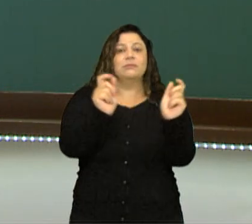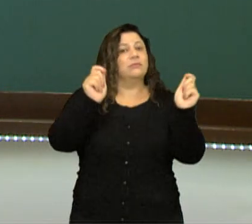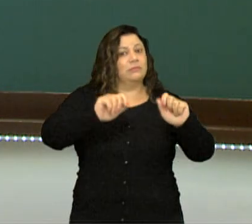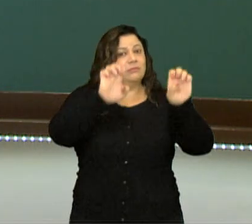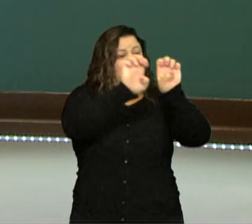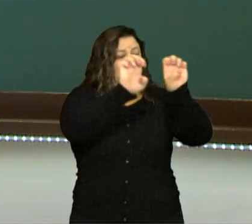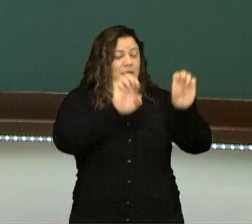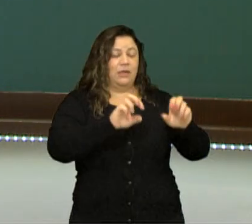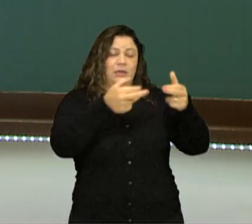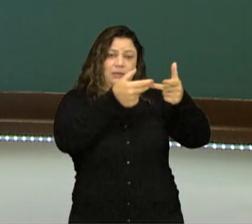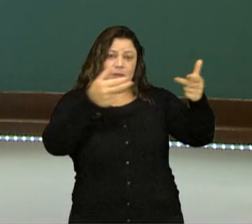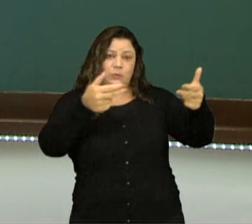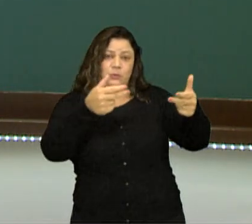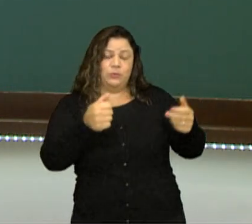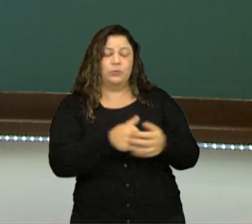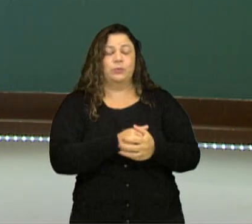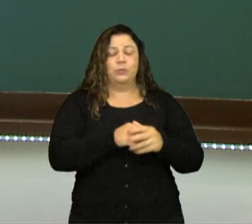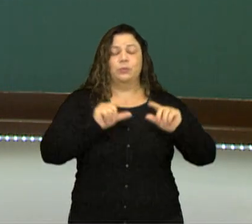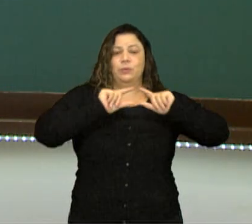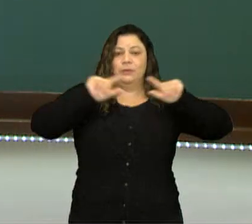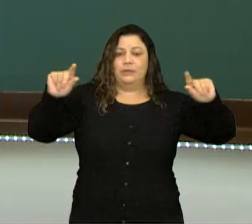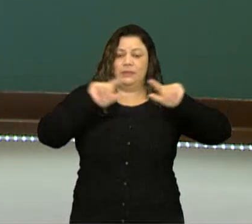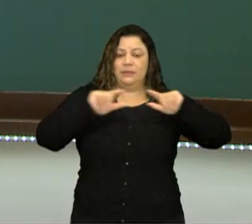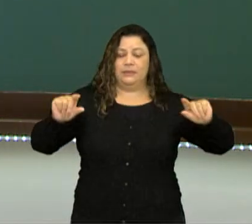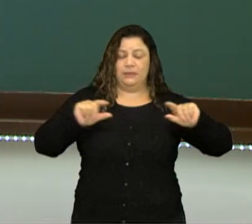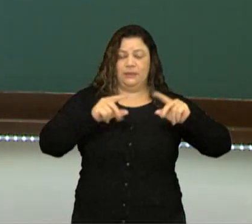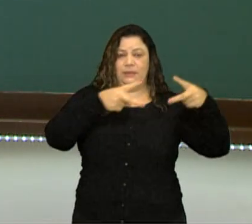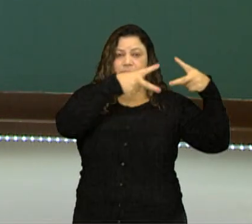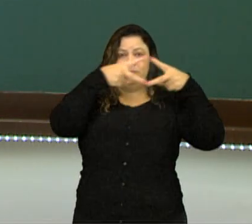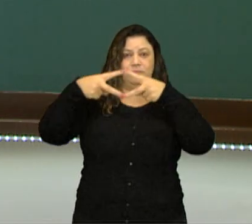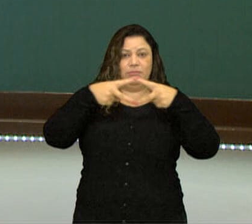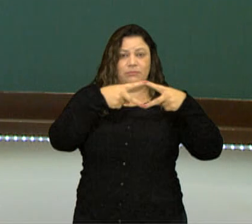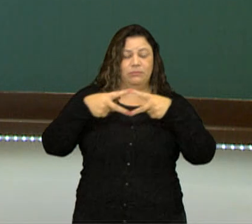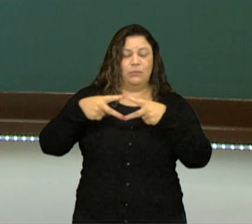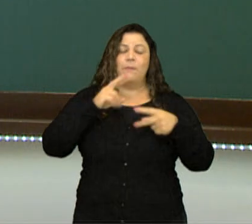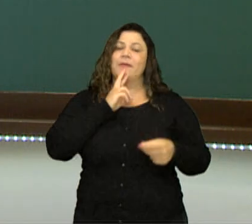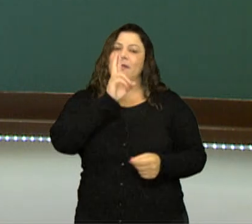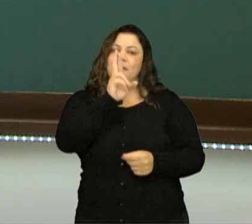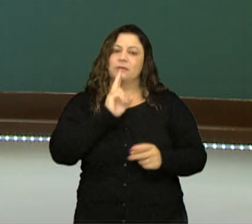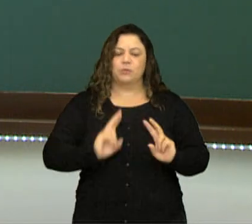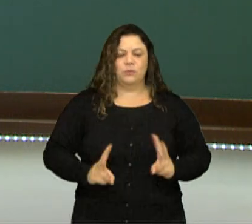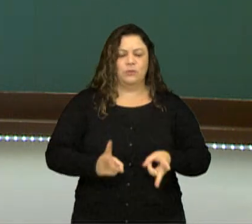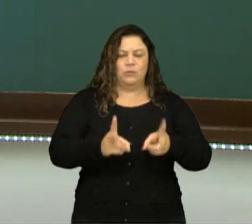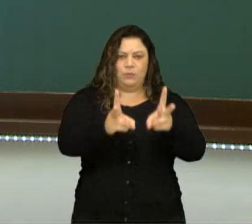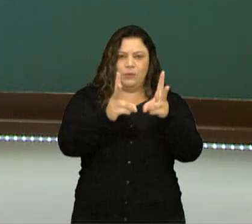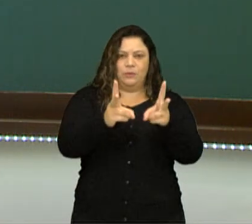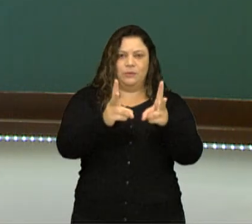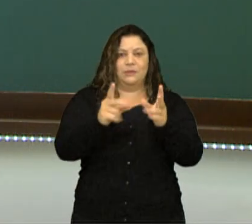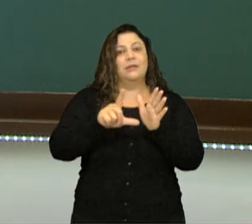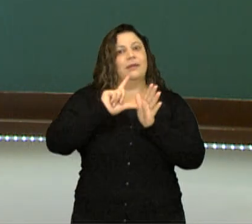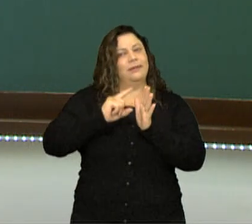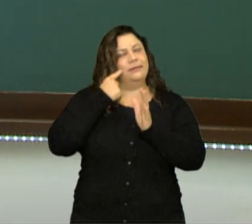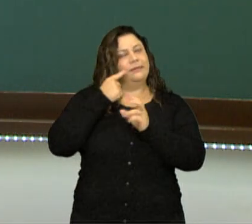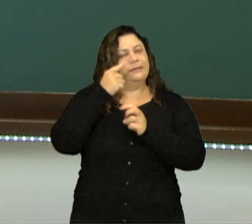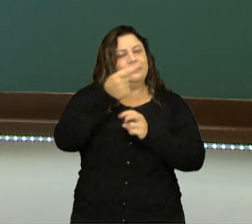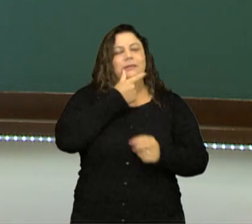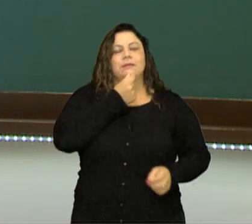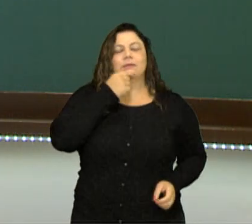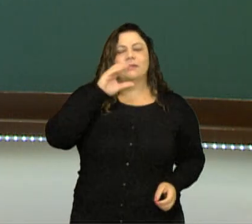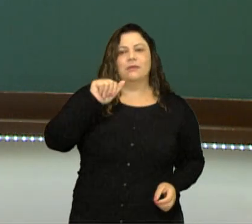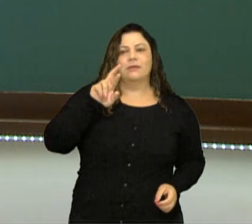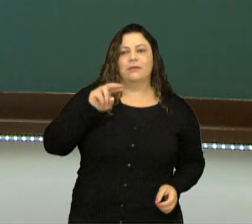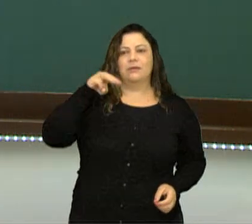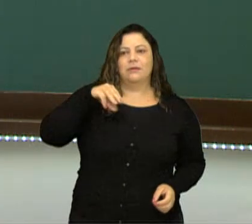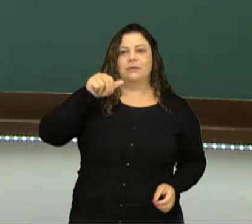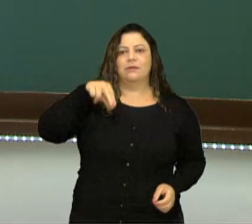tira, para mostrar a busca por uma resposta ou uma continuação antes que o Armandinho falasse